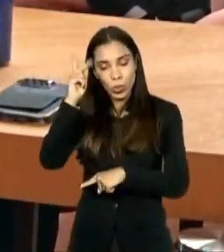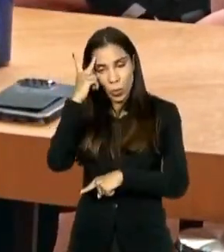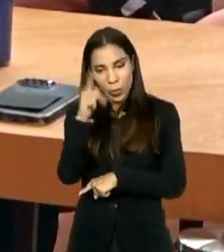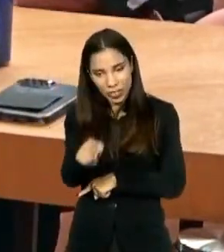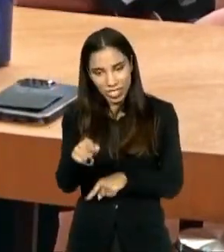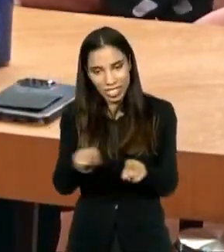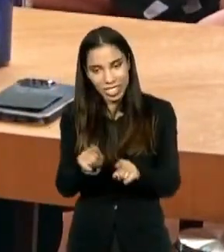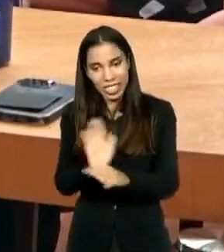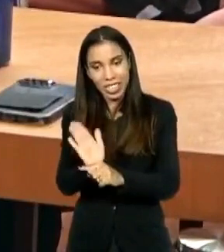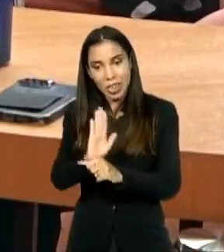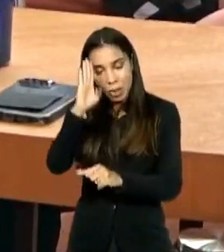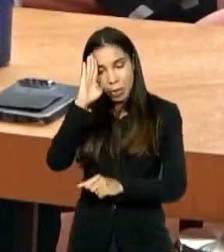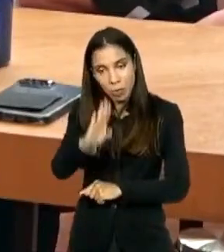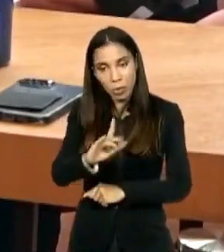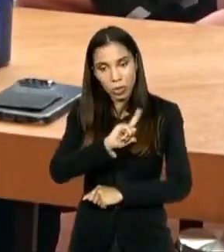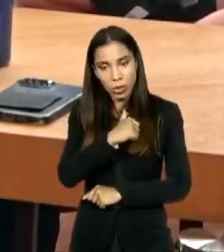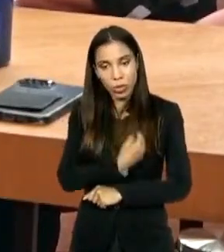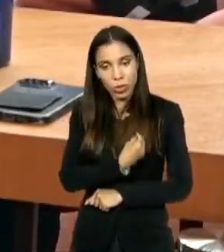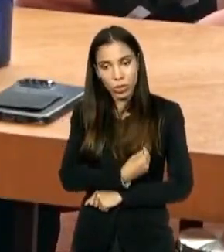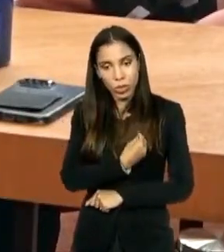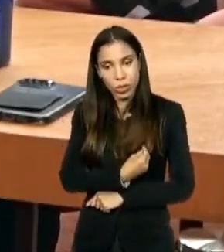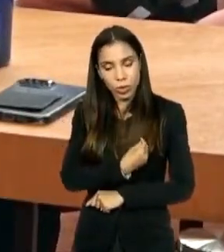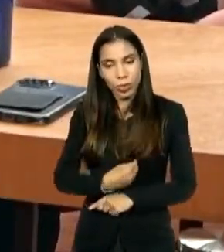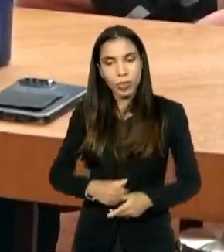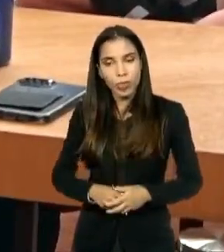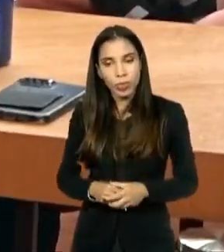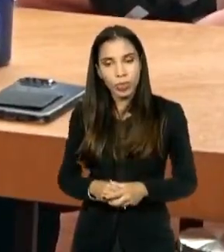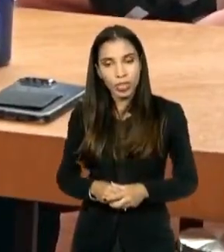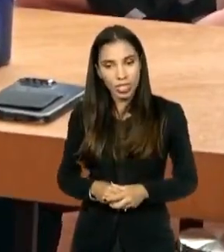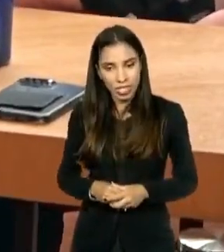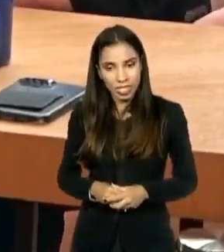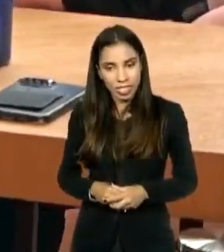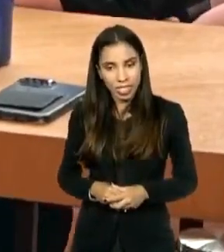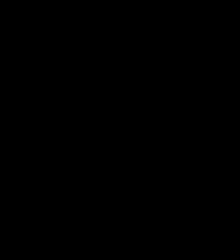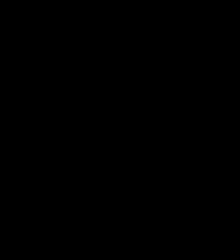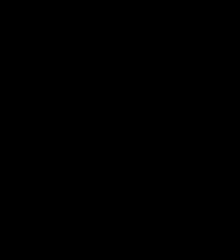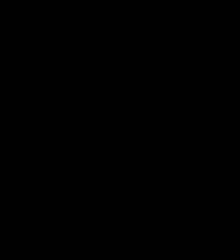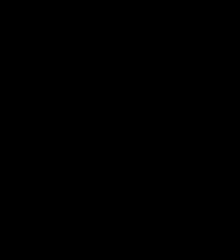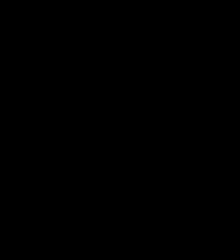para o filme e principalmente para esse sonhador que tem dentro de você, tá Valeu, bom? Querida. Ah, obrigado.